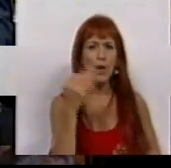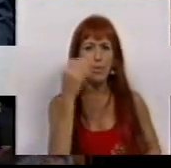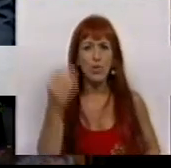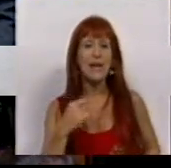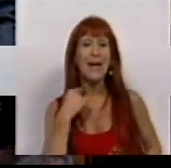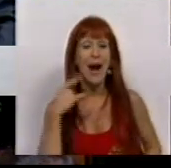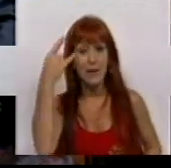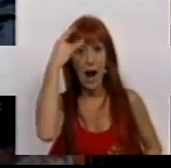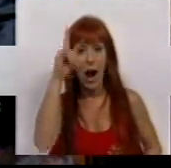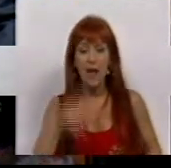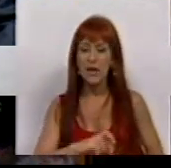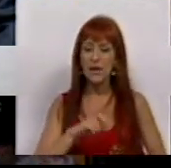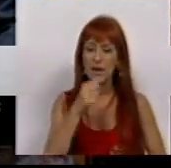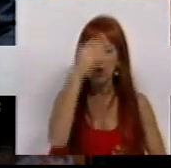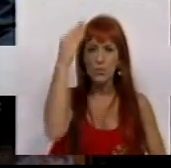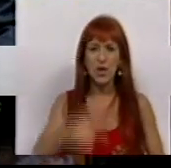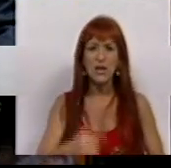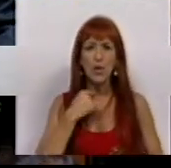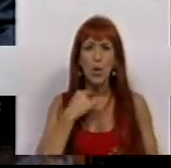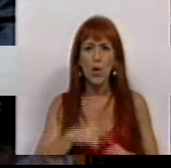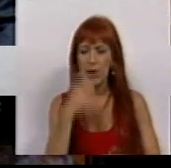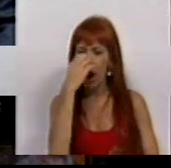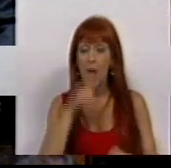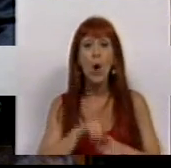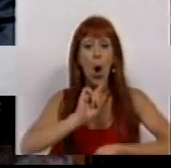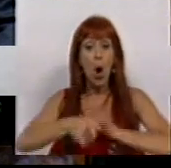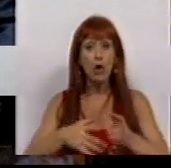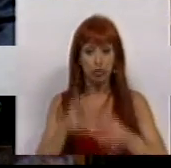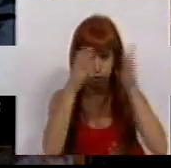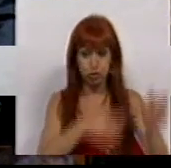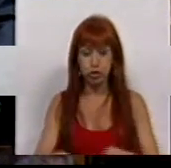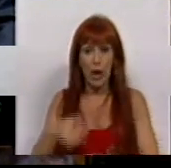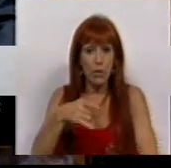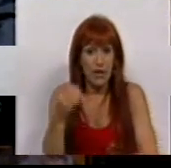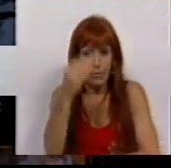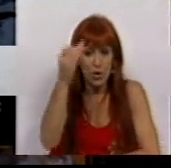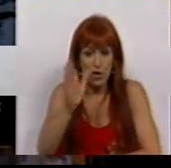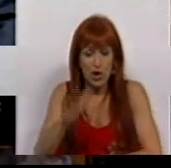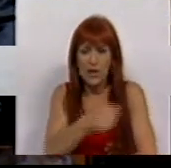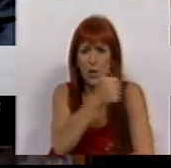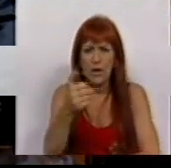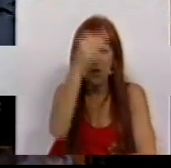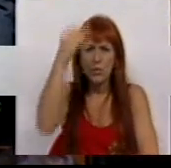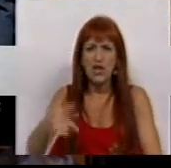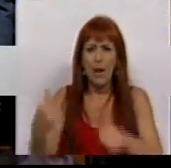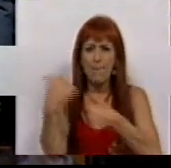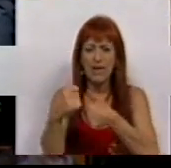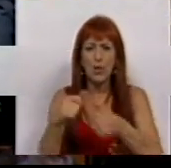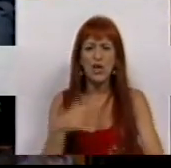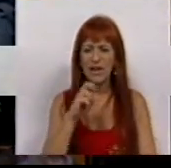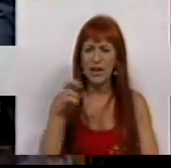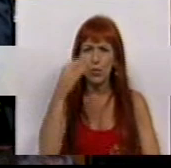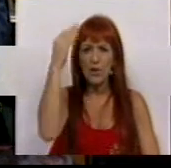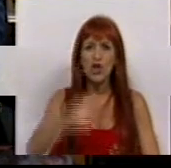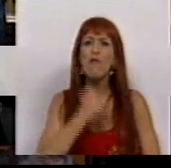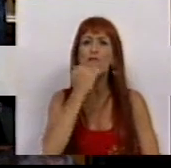da carne de bovino, 35% da carne de suíno, da qual já produziu 90%, 55% da batata,